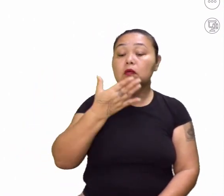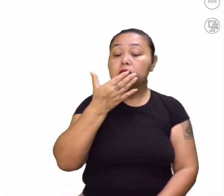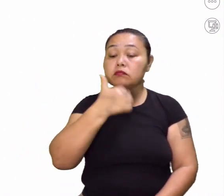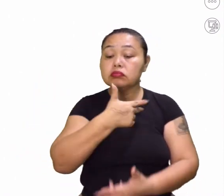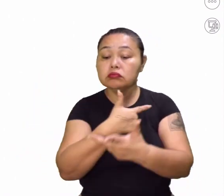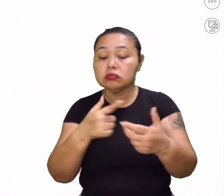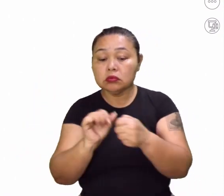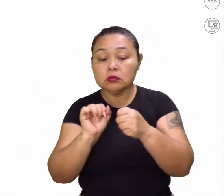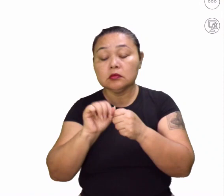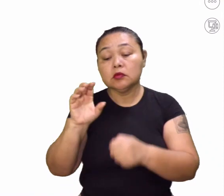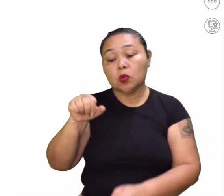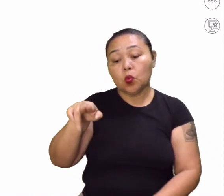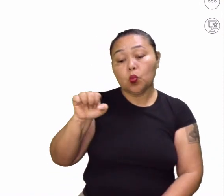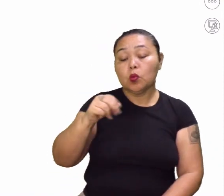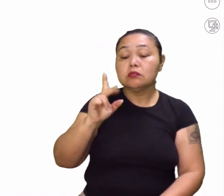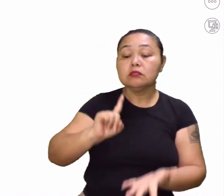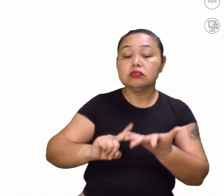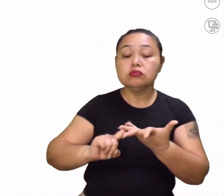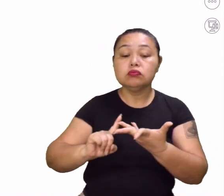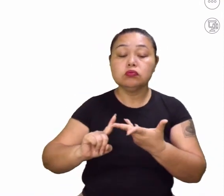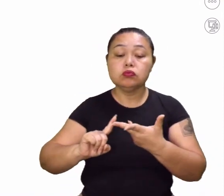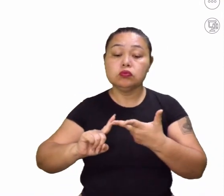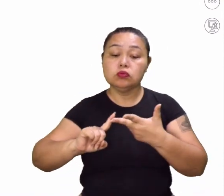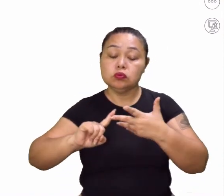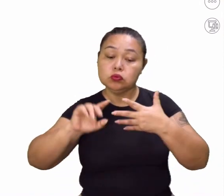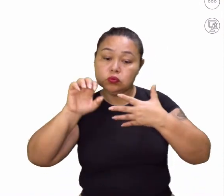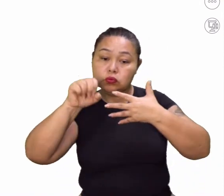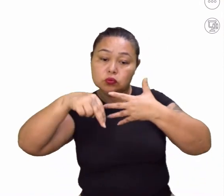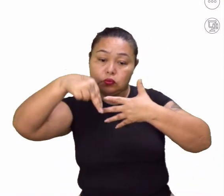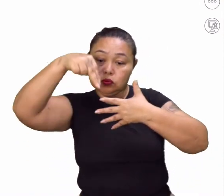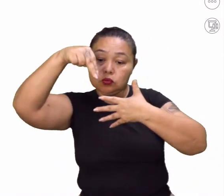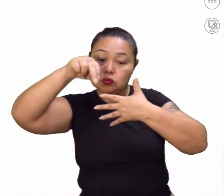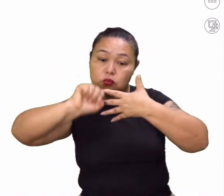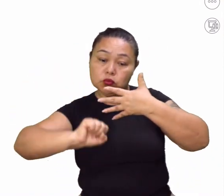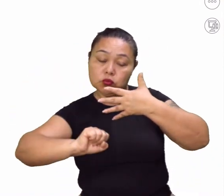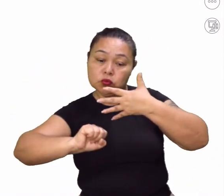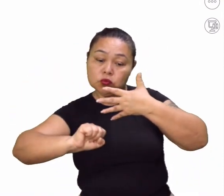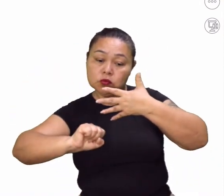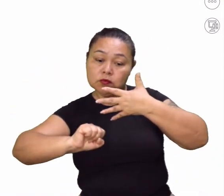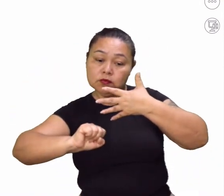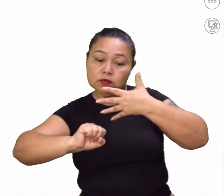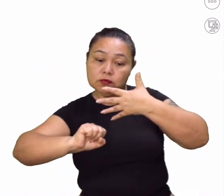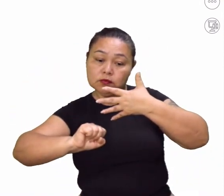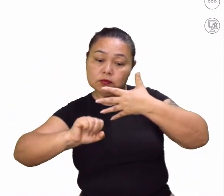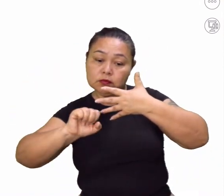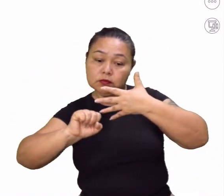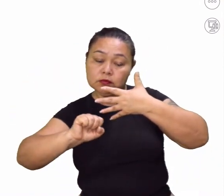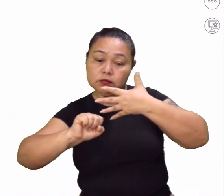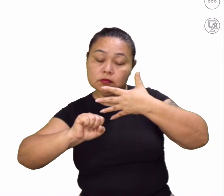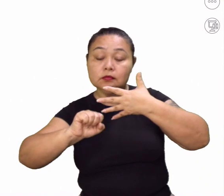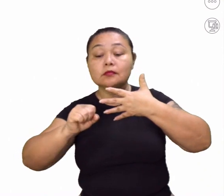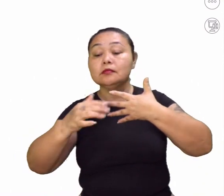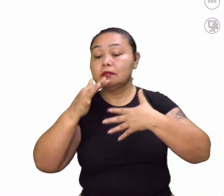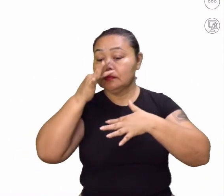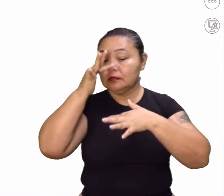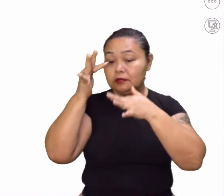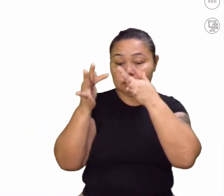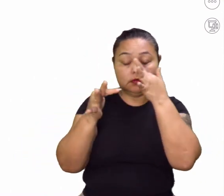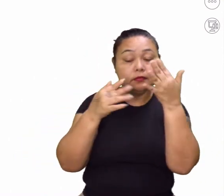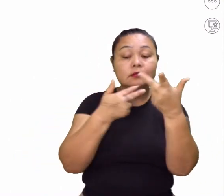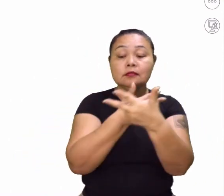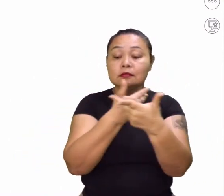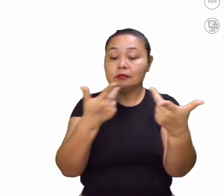de setembro, aqui é outono, ó. E no hemisfério sul, a gente tem aqui o quê? A primavera.